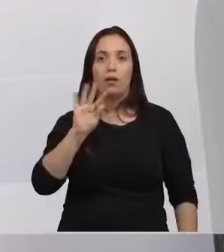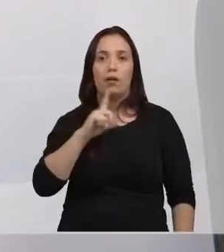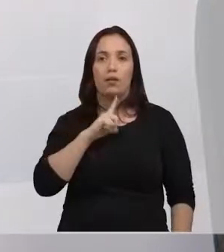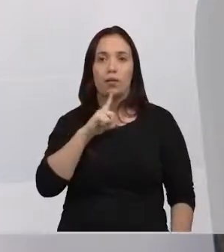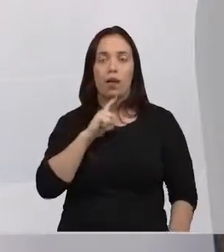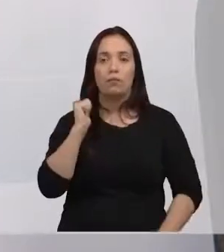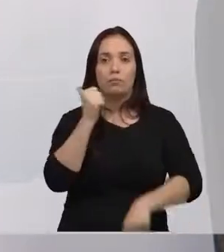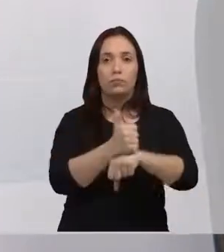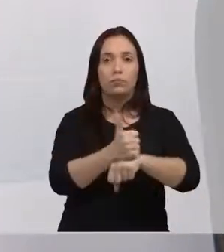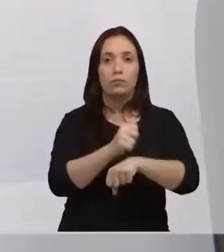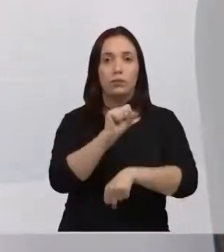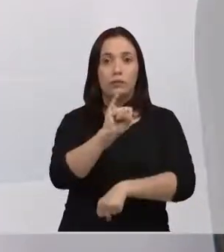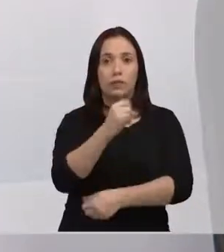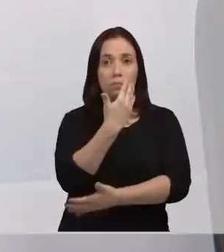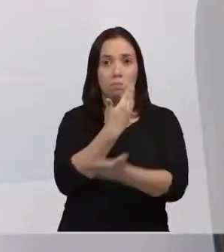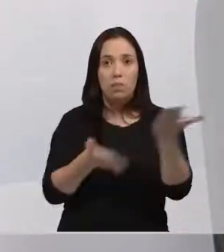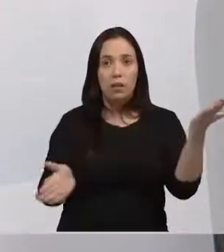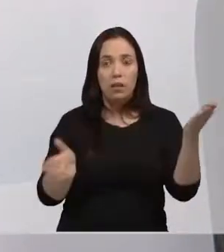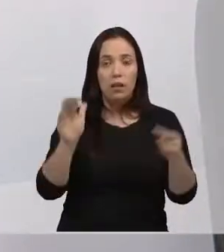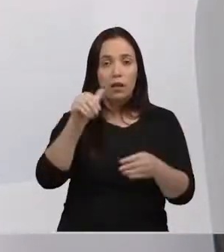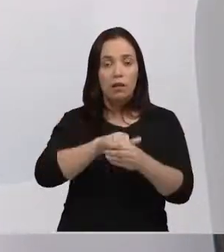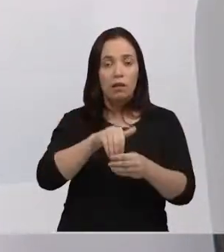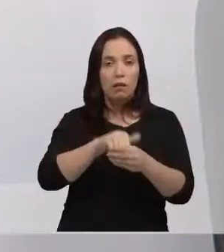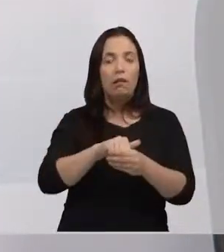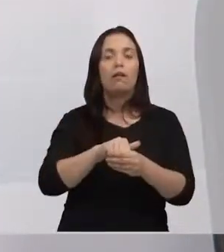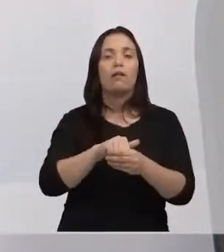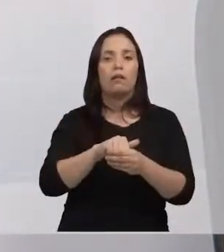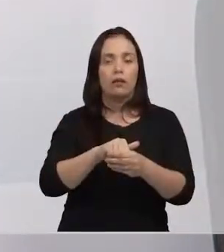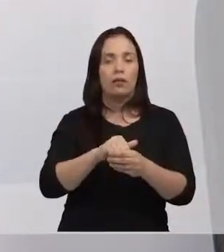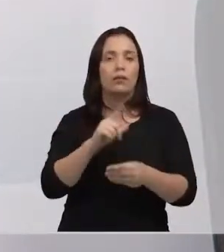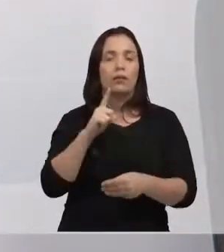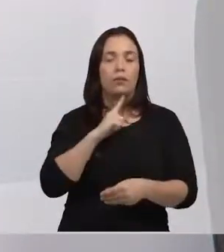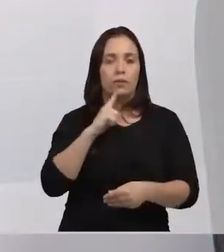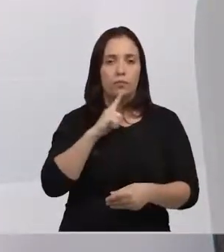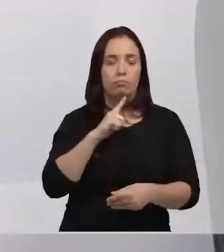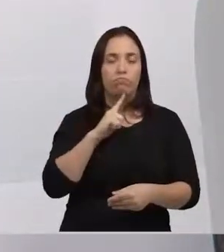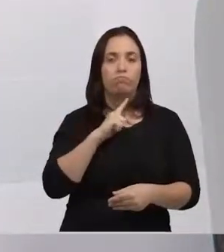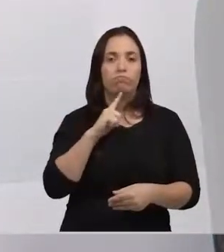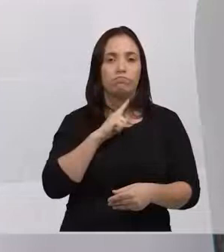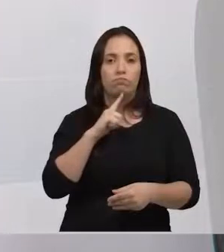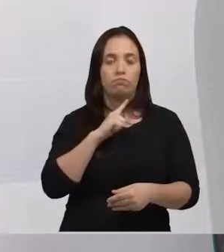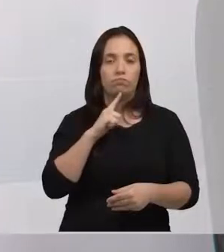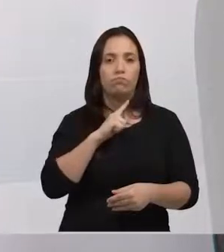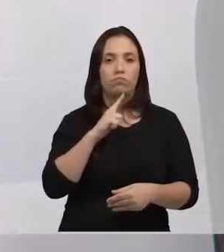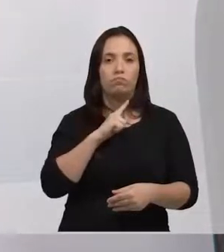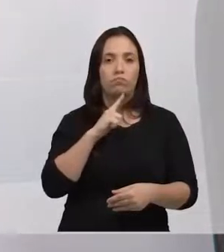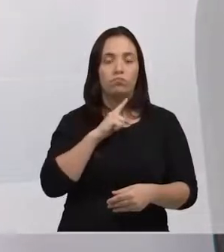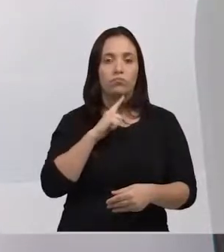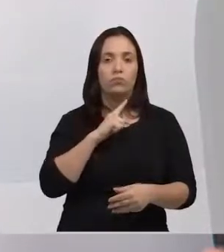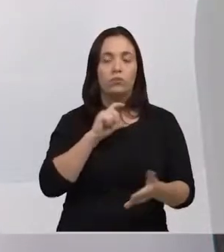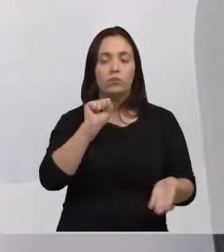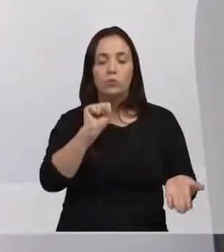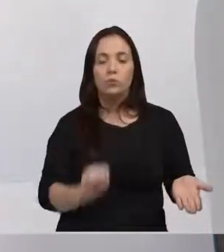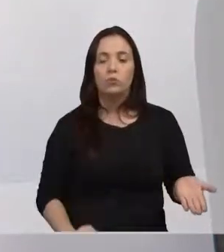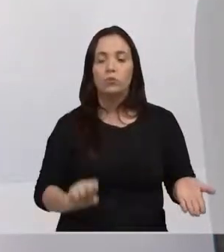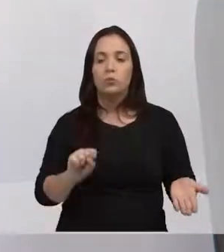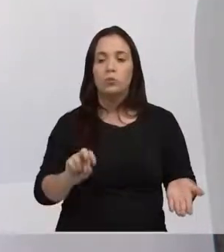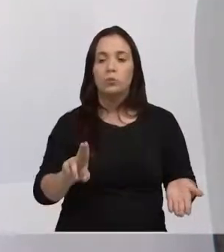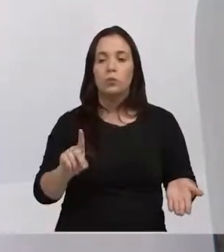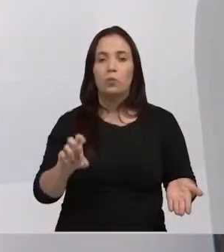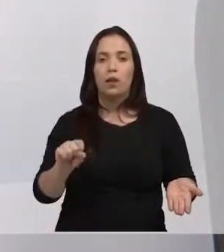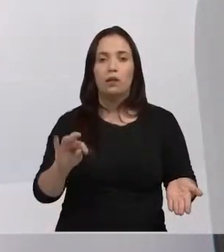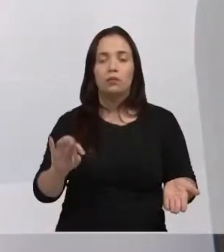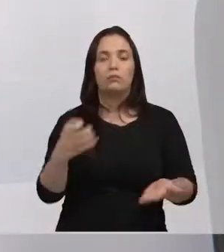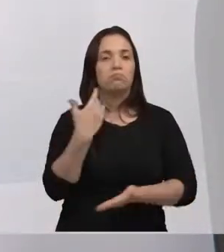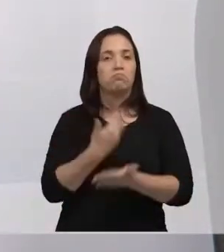perderem Minas Gerais, literalmente, eles estarão colocados para fora da região sul e sudeste.